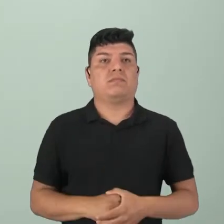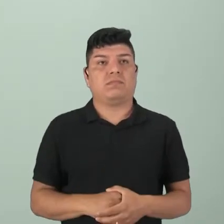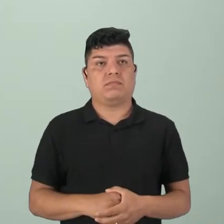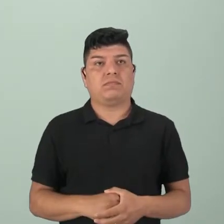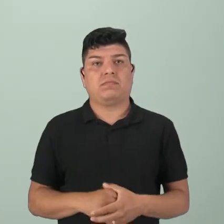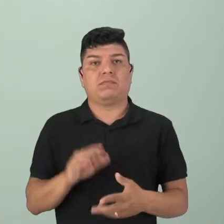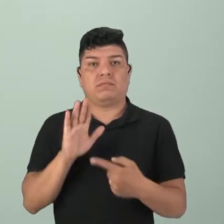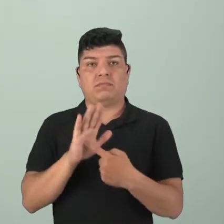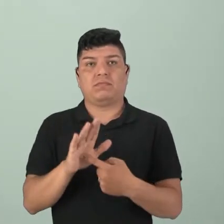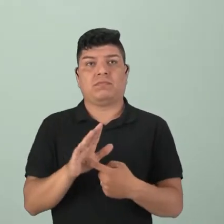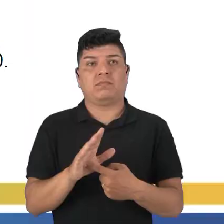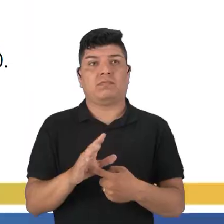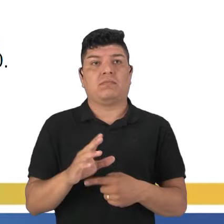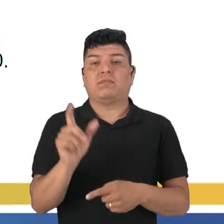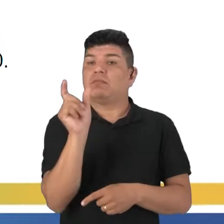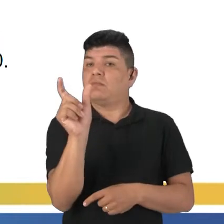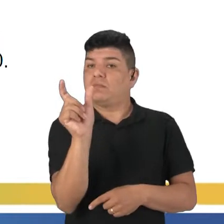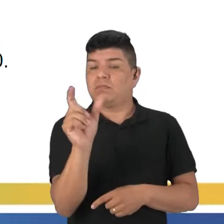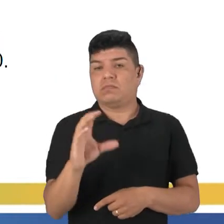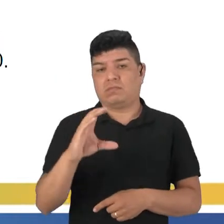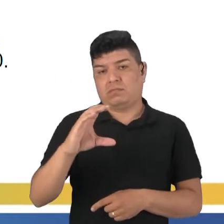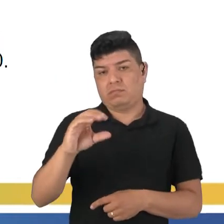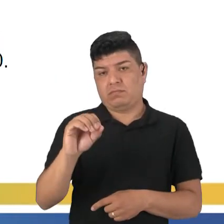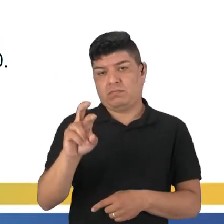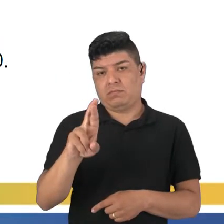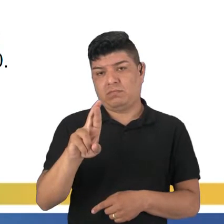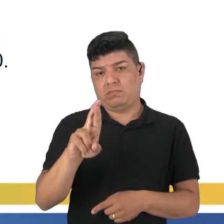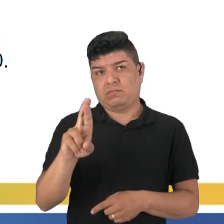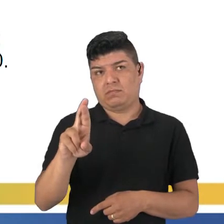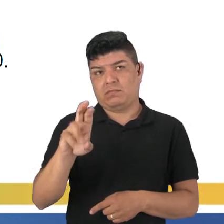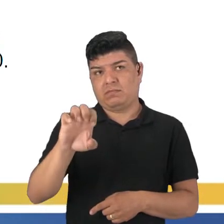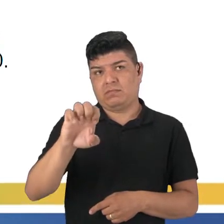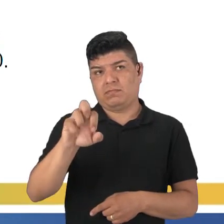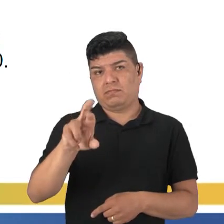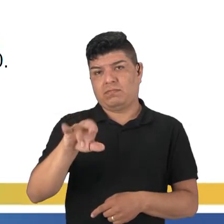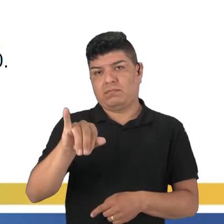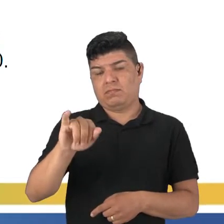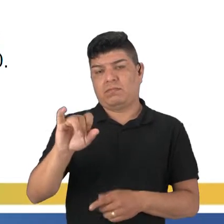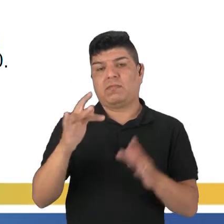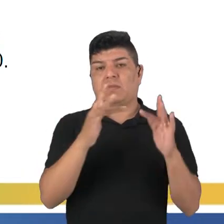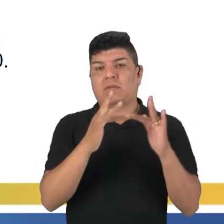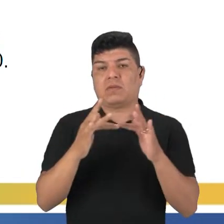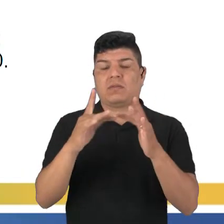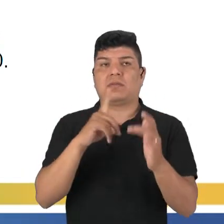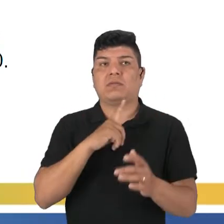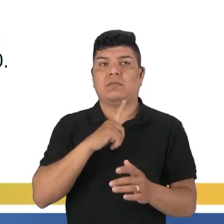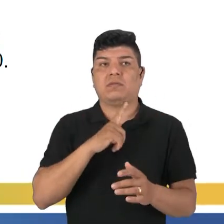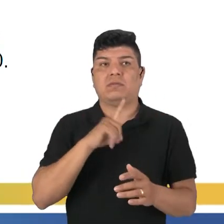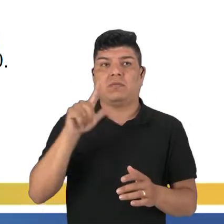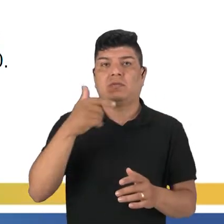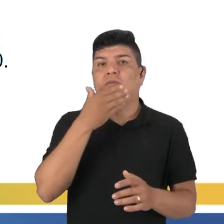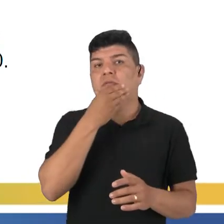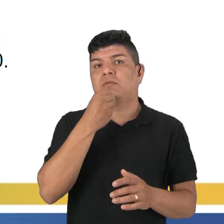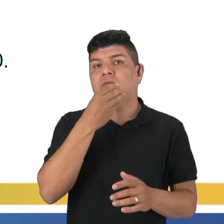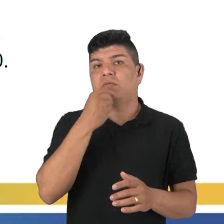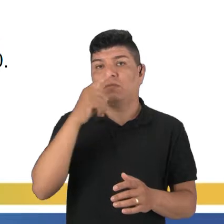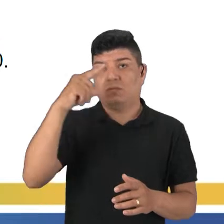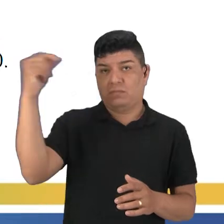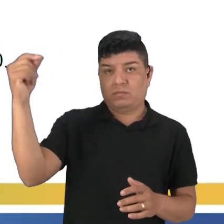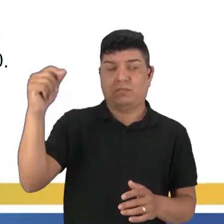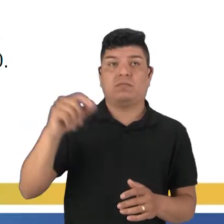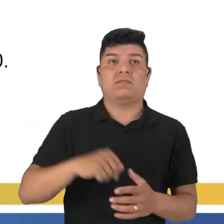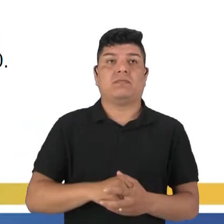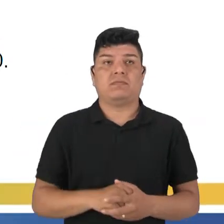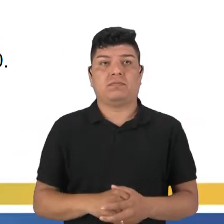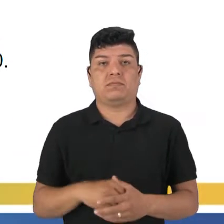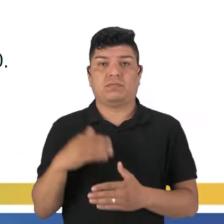eu ressaltei o nome correrias, né, que é esse processo inicial onde os indígenas tiveram contato, né, com esse homem de fora, e